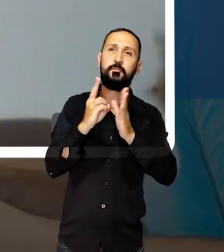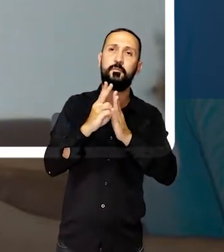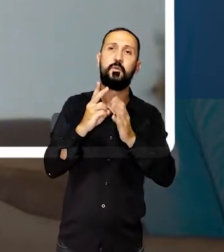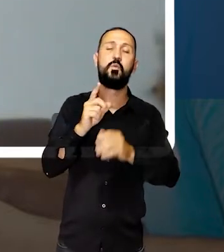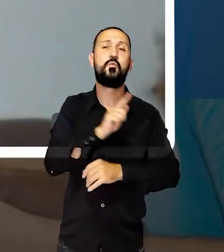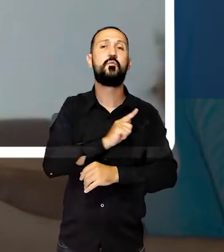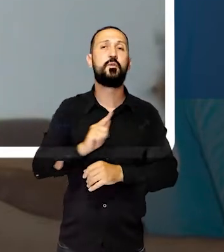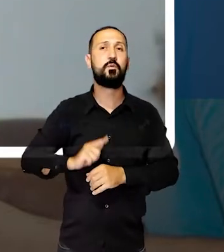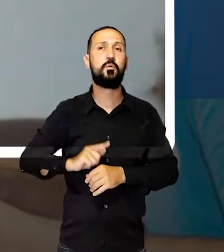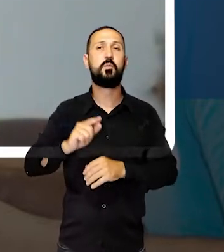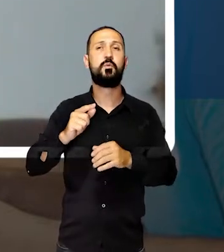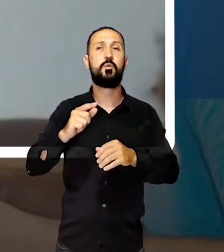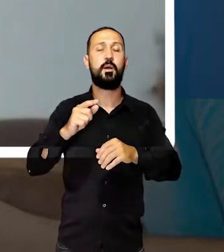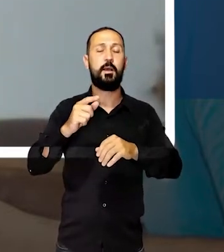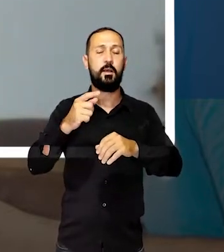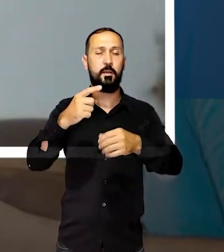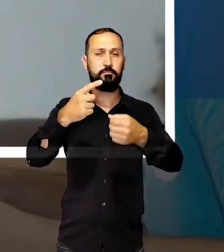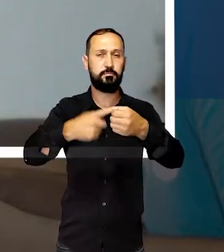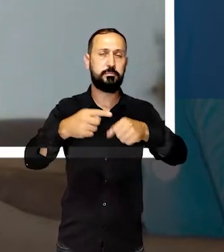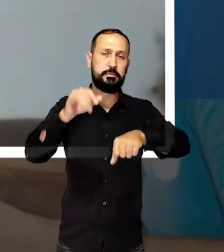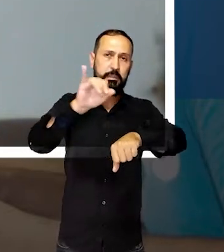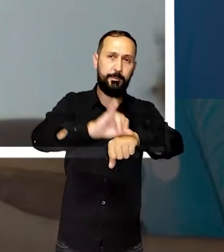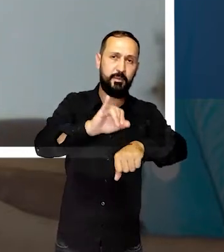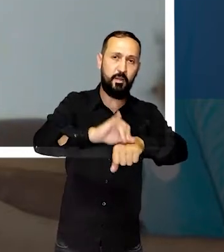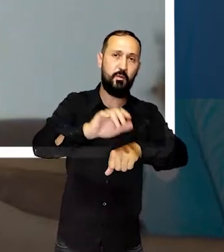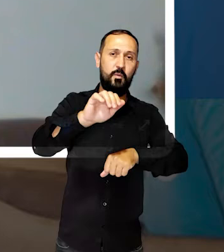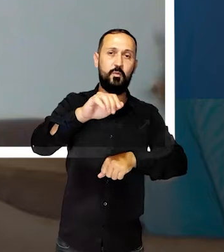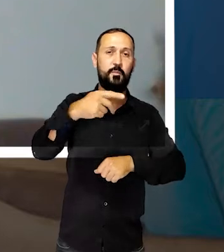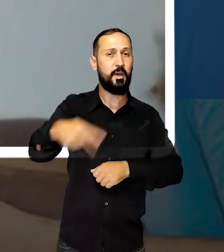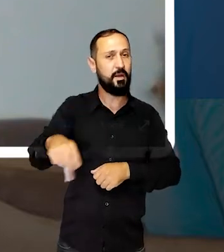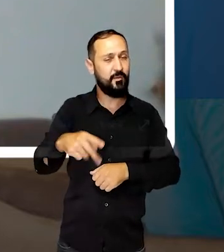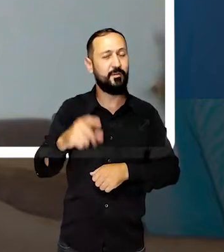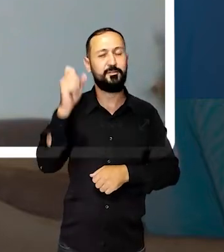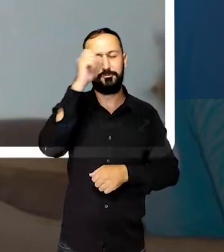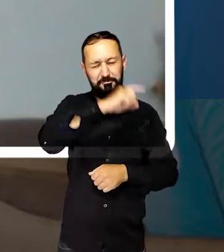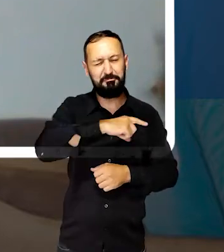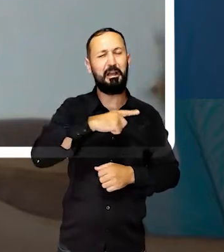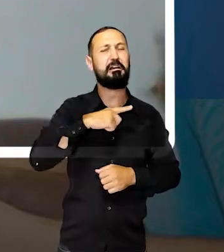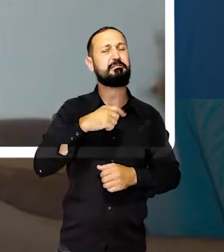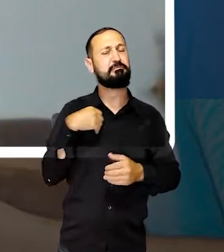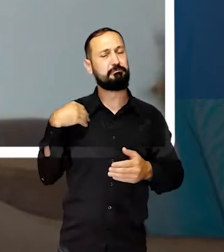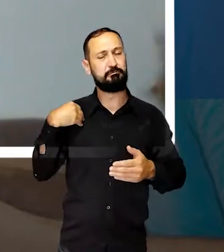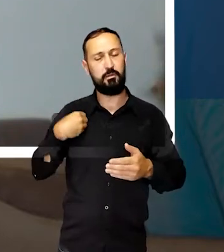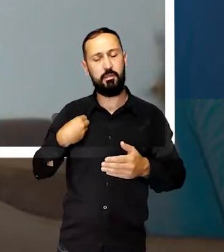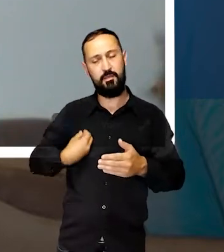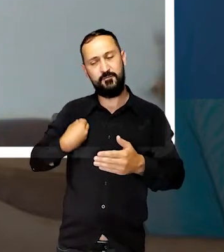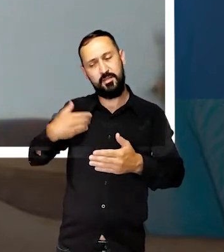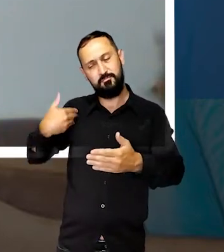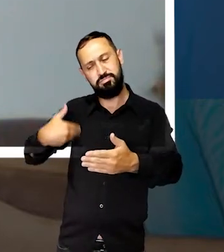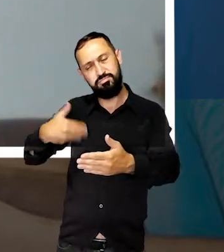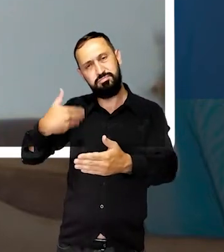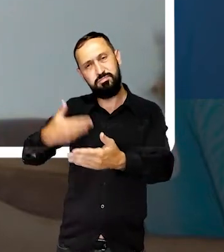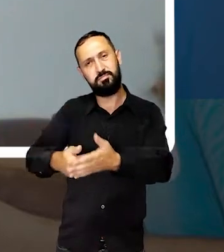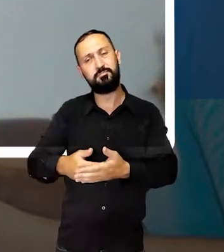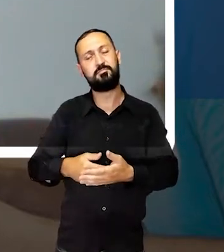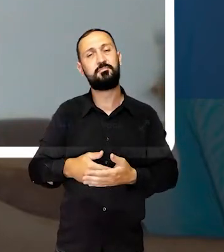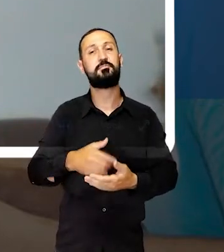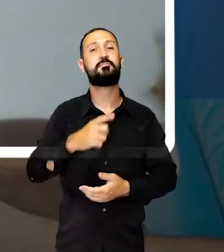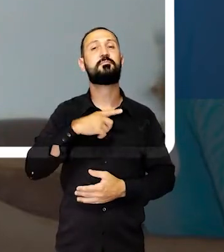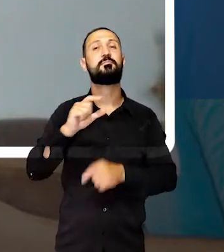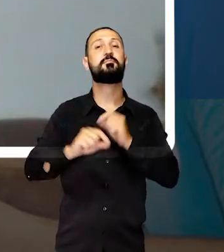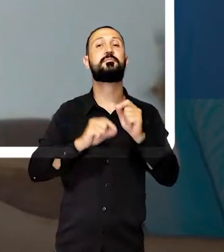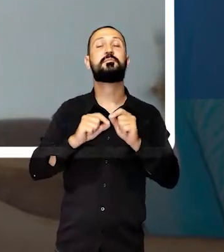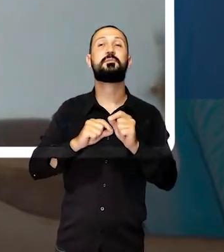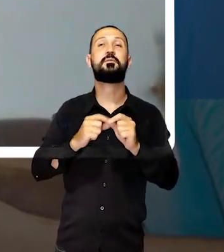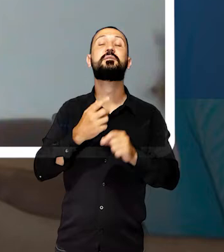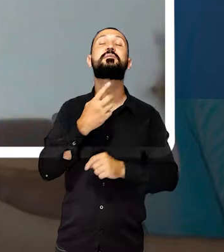de Assunção, uma vida cheia de percalços, dificuldades, e que teve